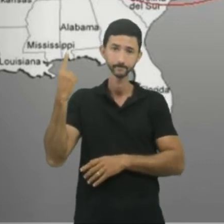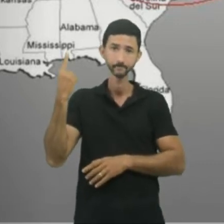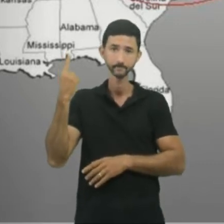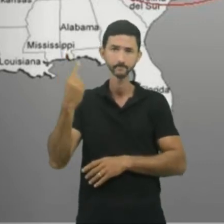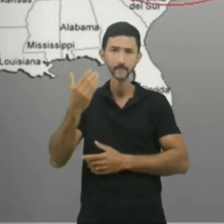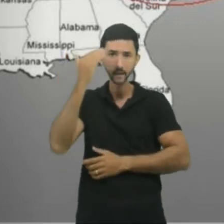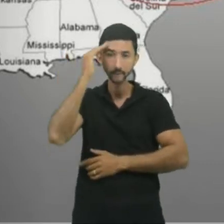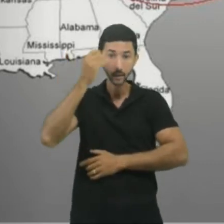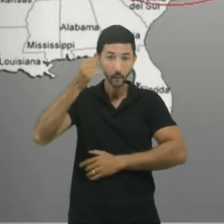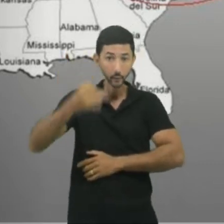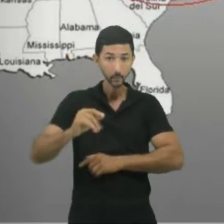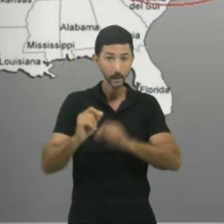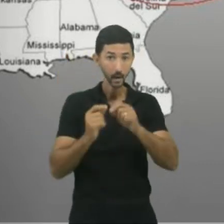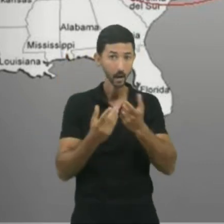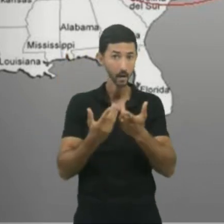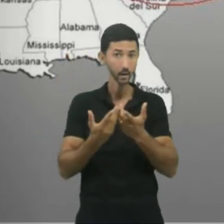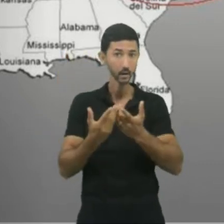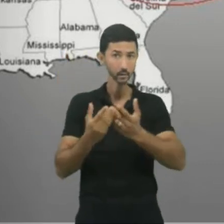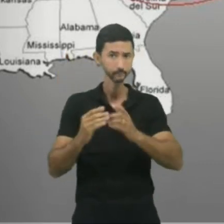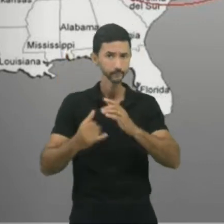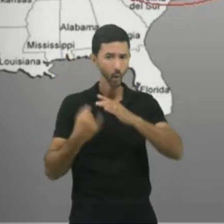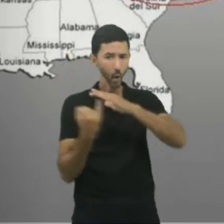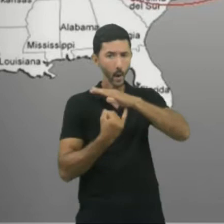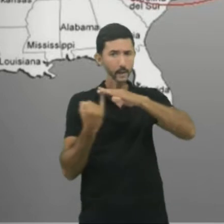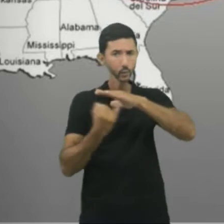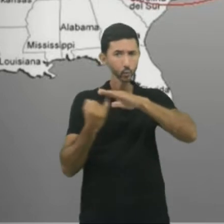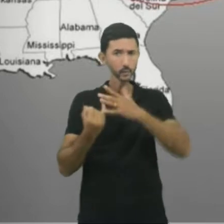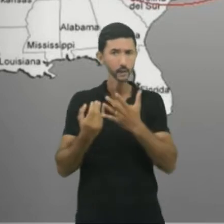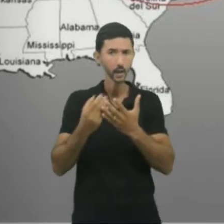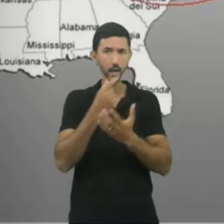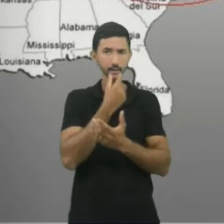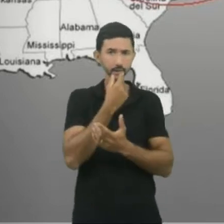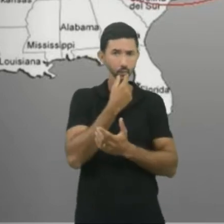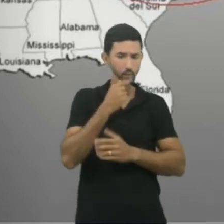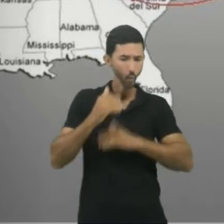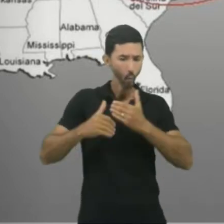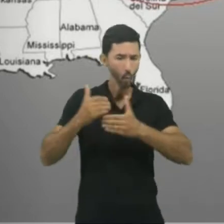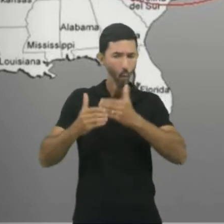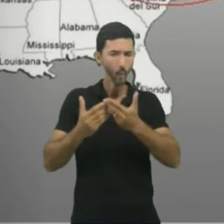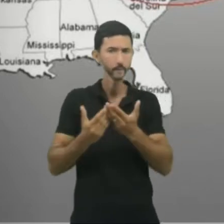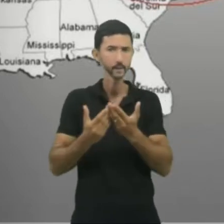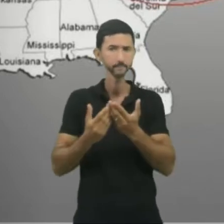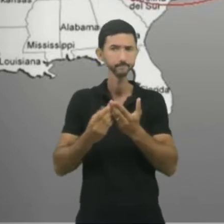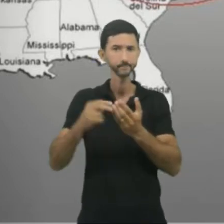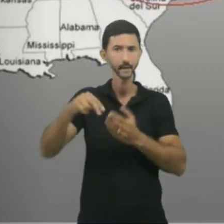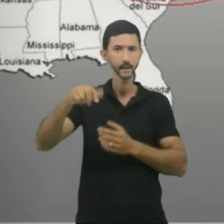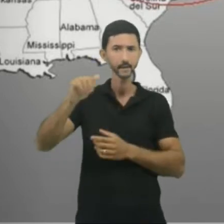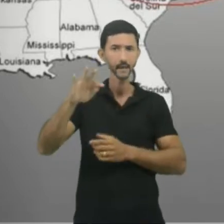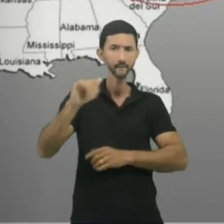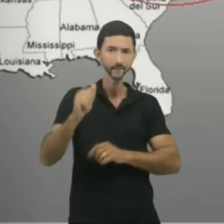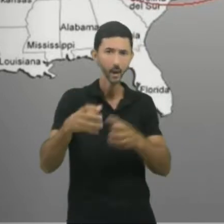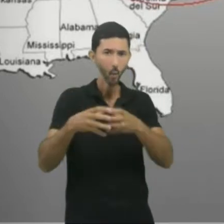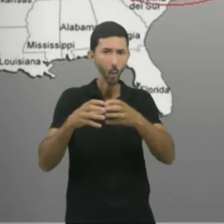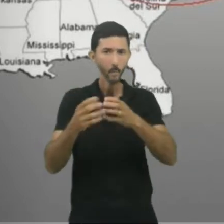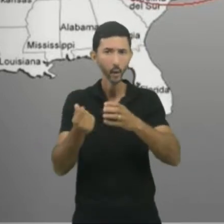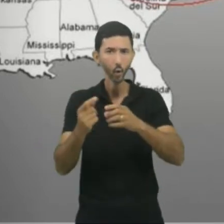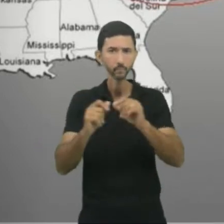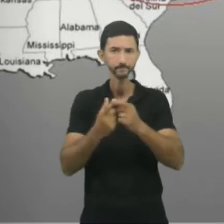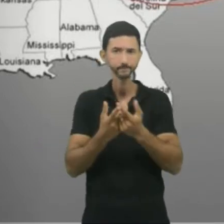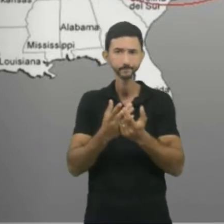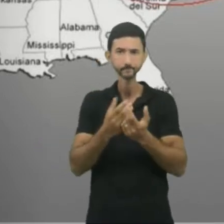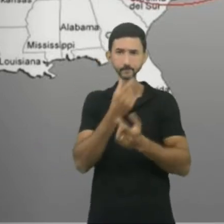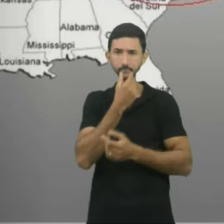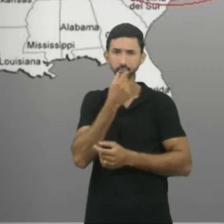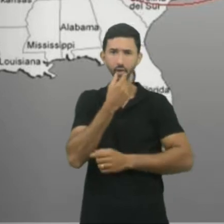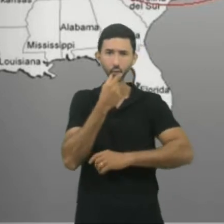já entender como a industrialização norte-americana vai ter a ver com o NAFTA. Os Estados Unidos